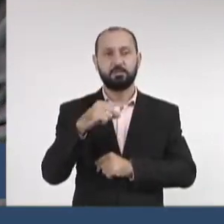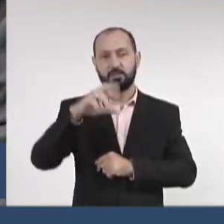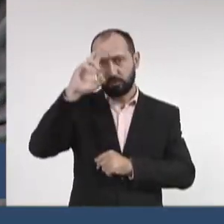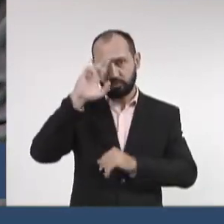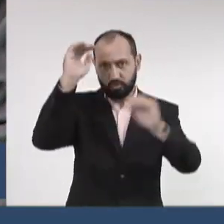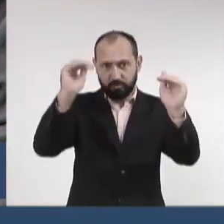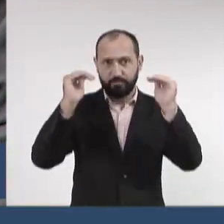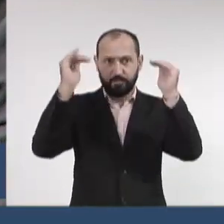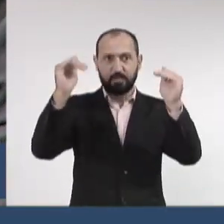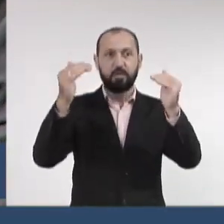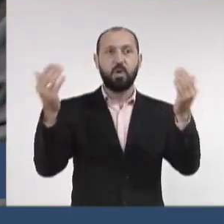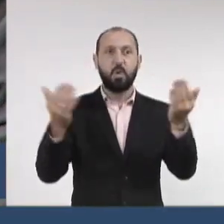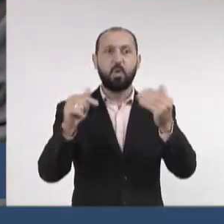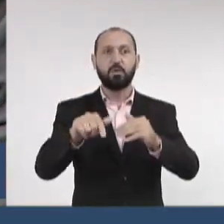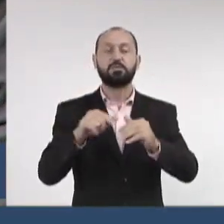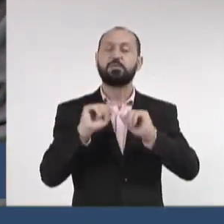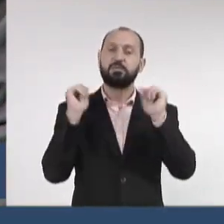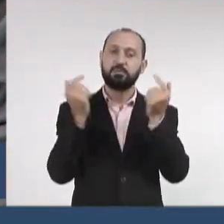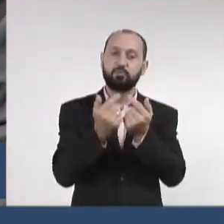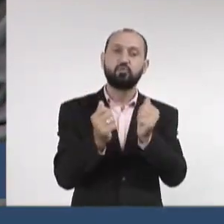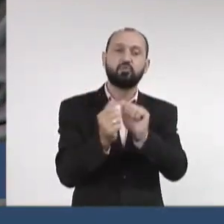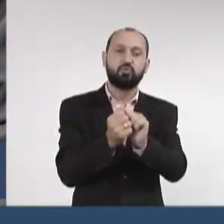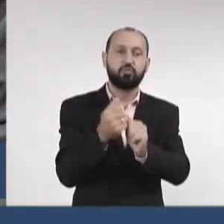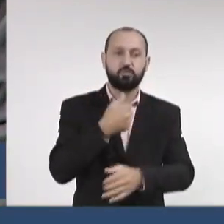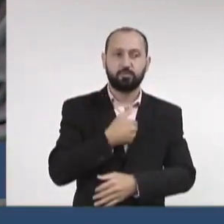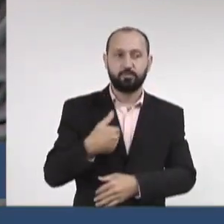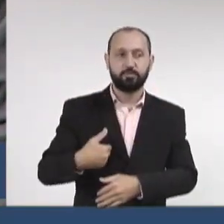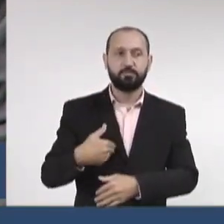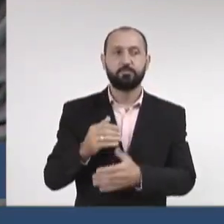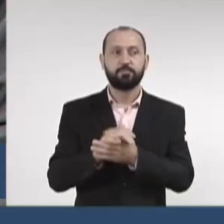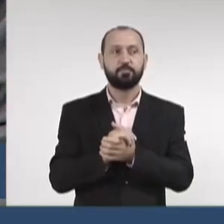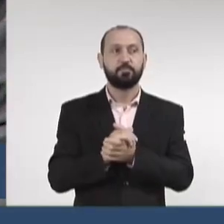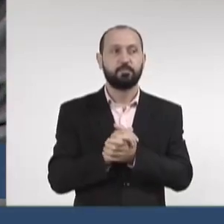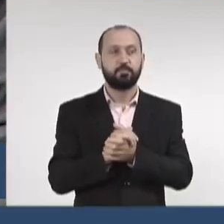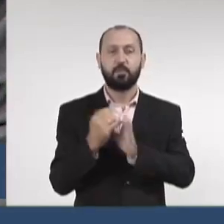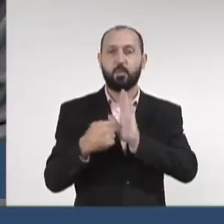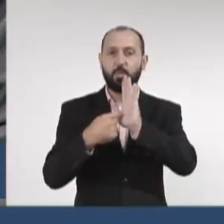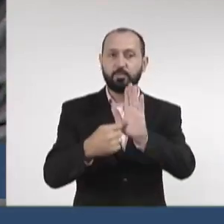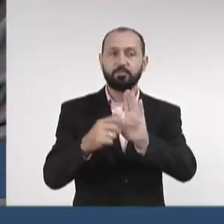investigação consiga os elementos necessários para colocarem